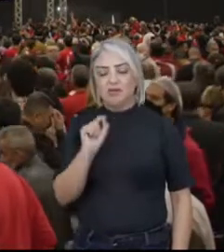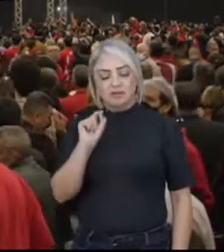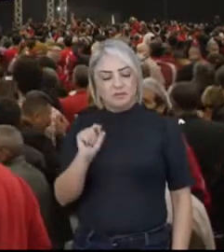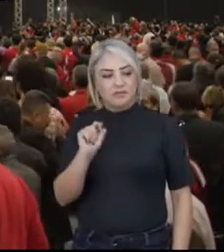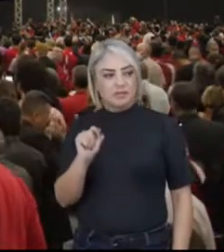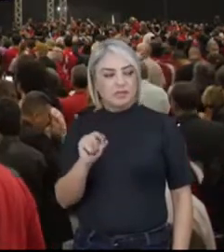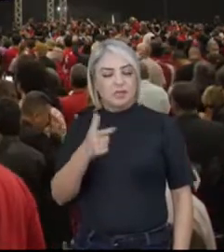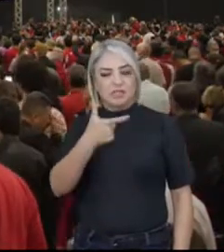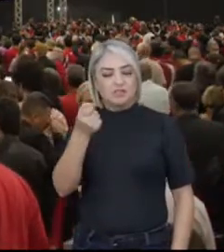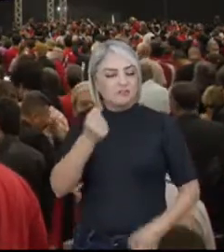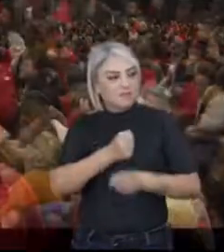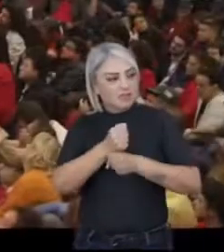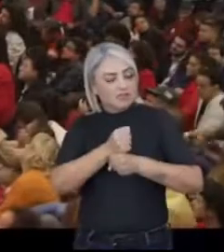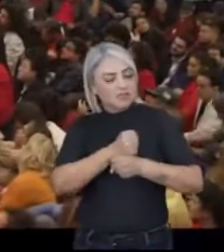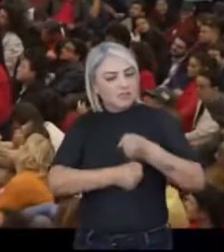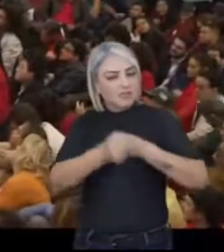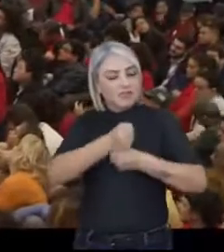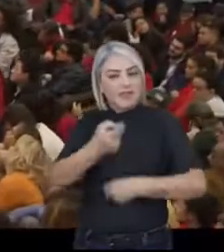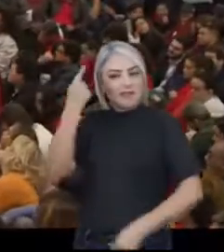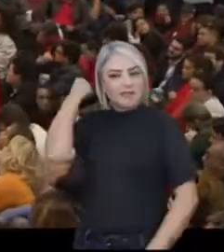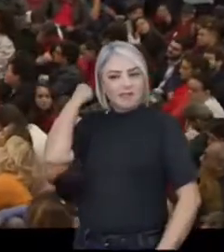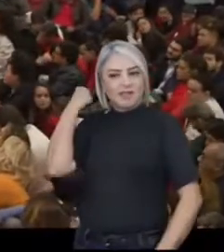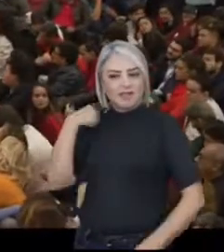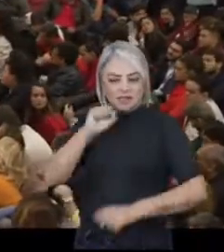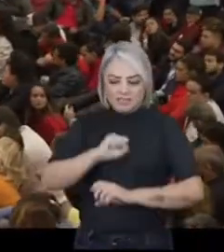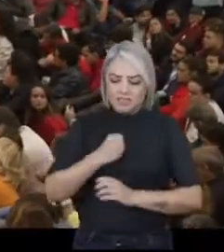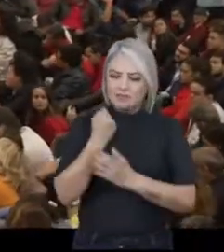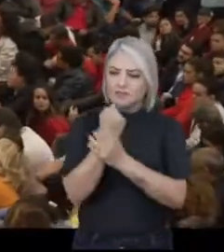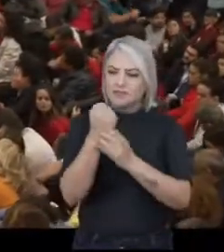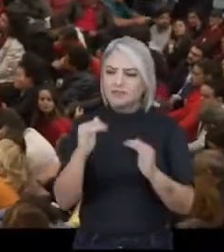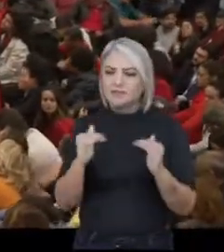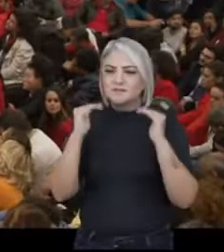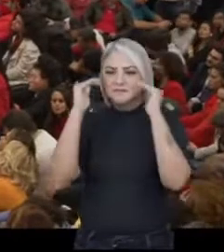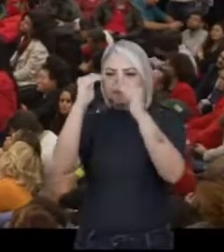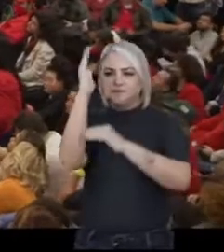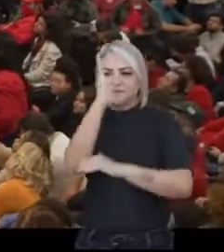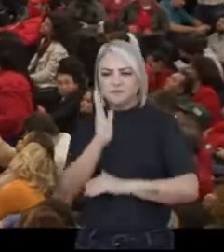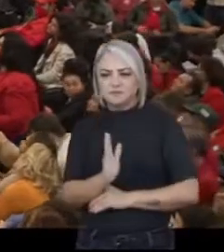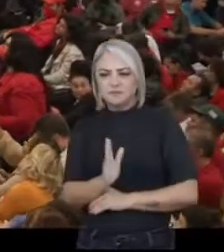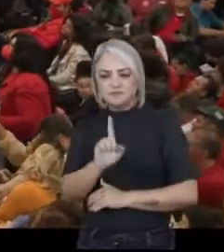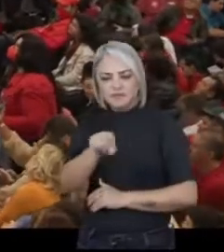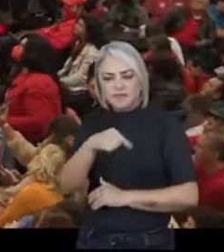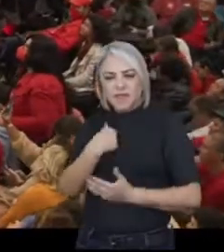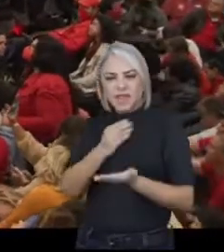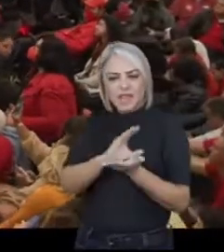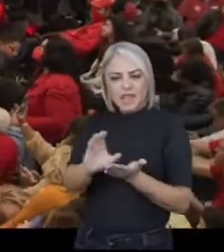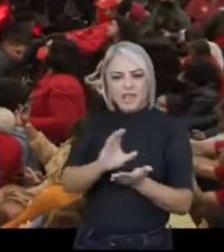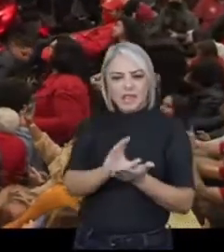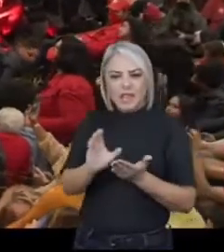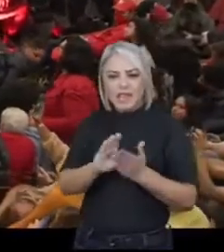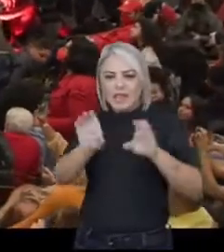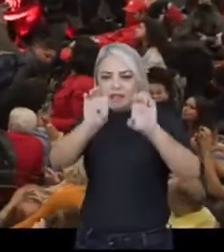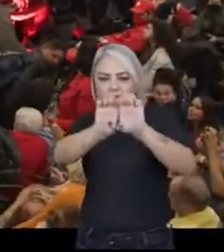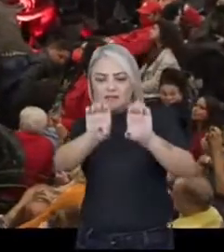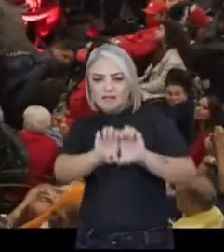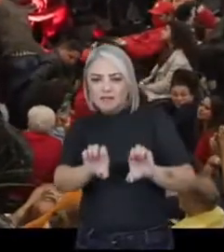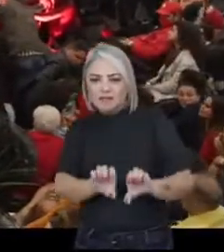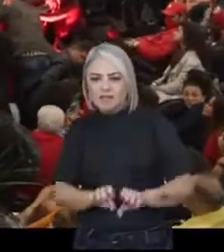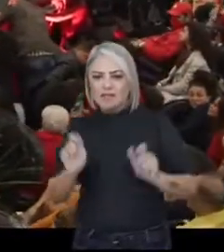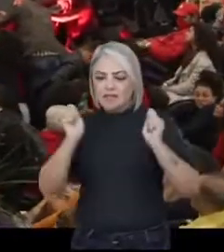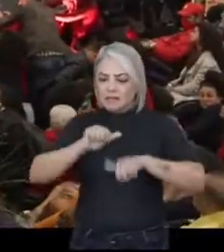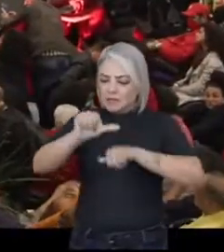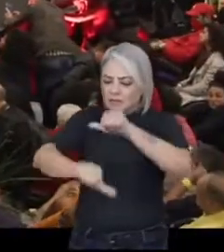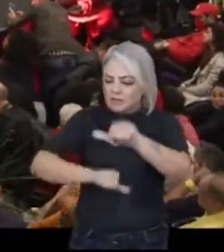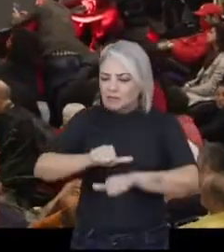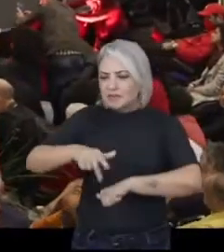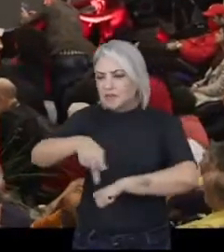atrás. Defender a soberania do Brasil é investir na infraestrutura capaz de transformar o país e a vida do